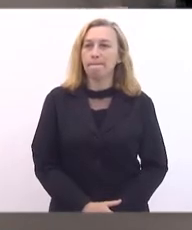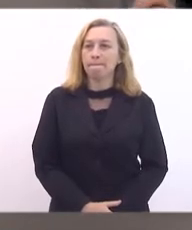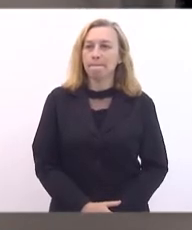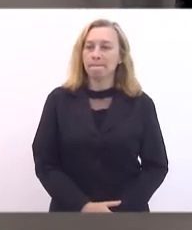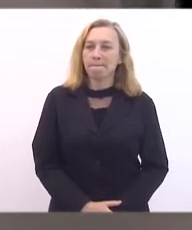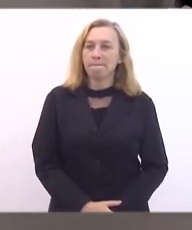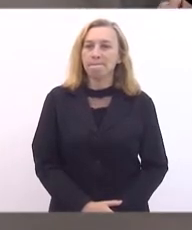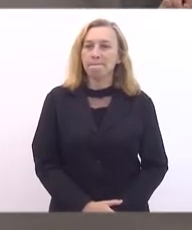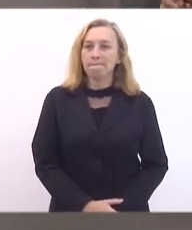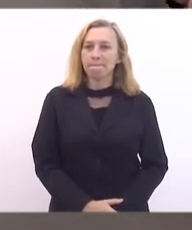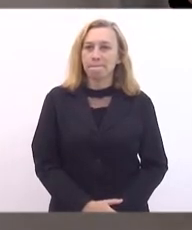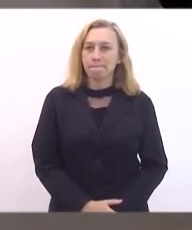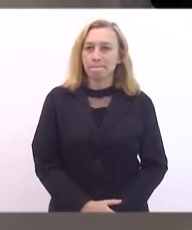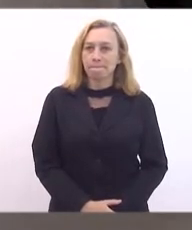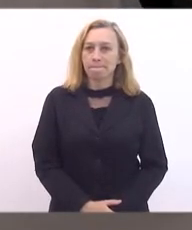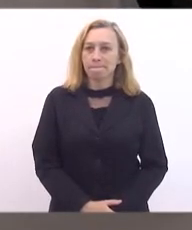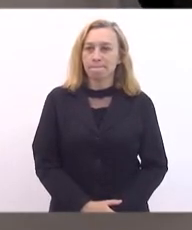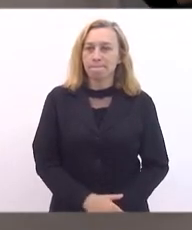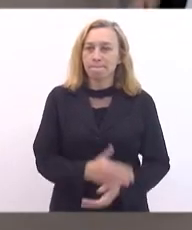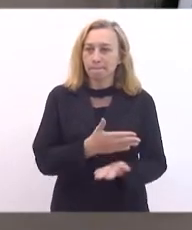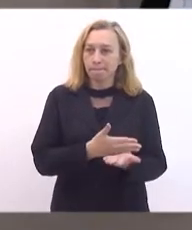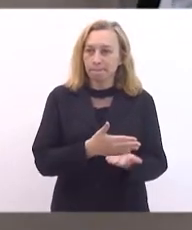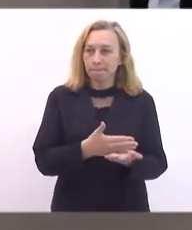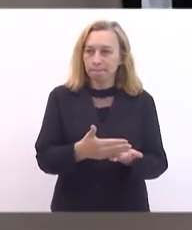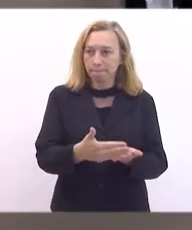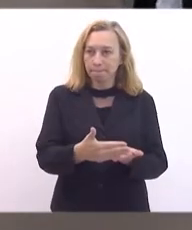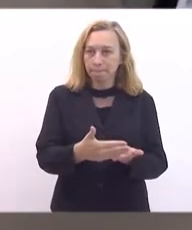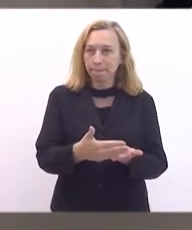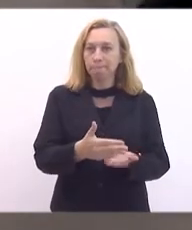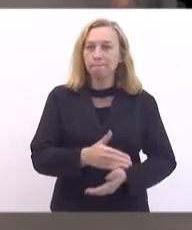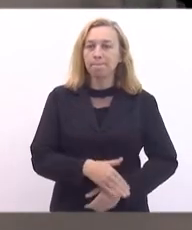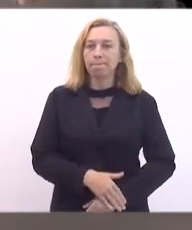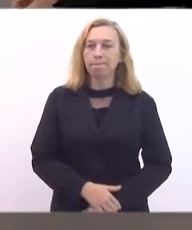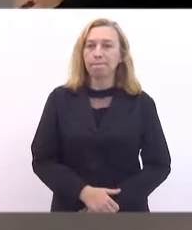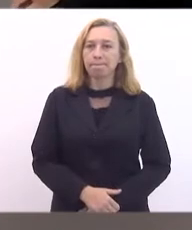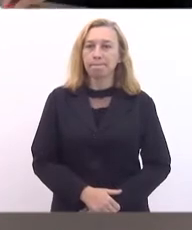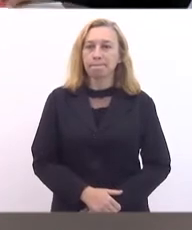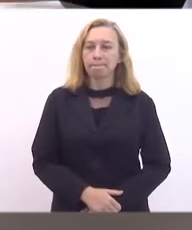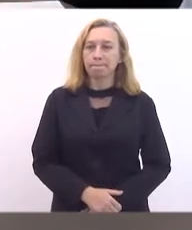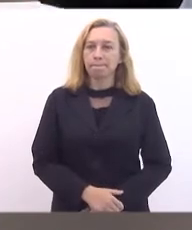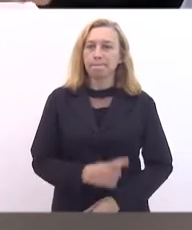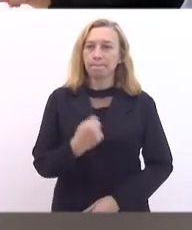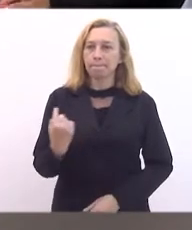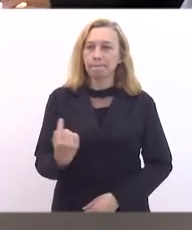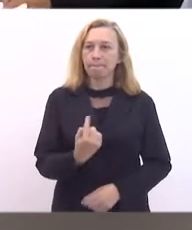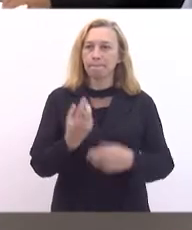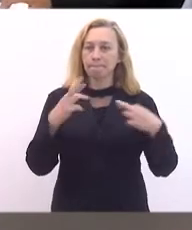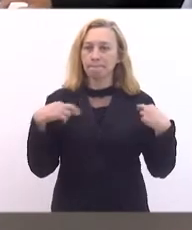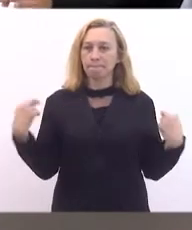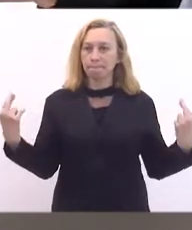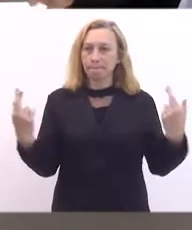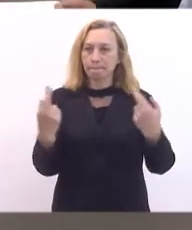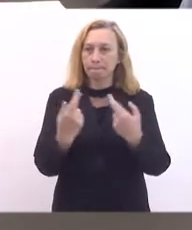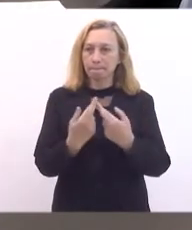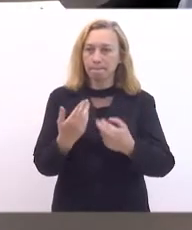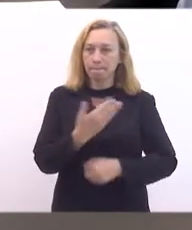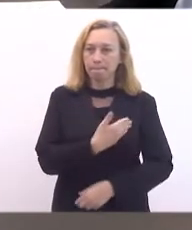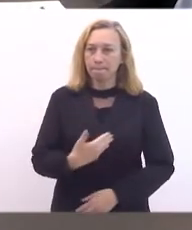e vamos dar início e a nossa audiência pública